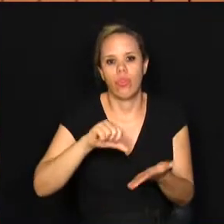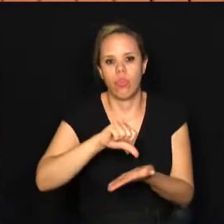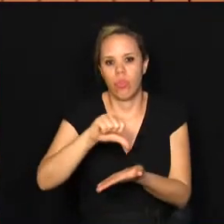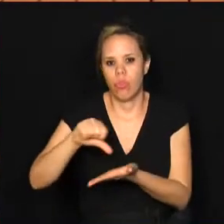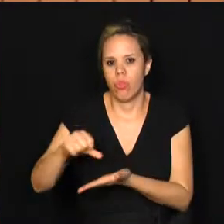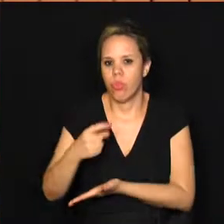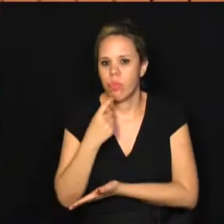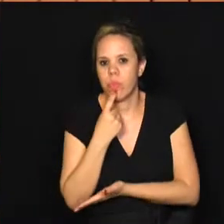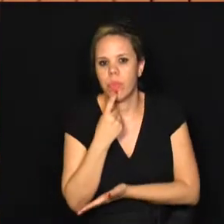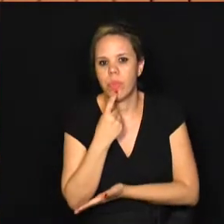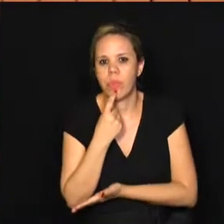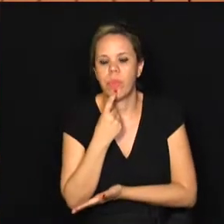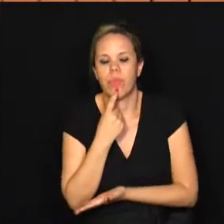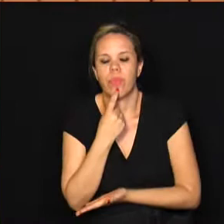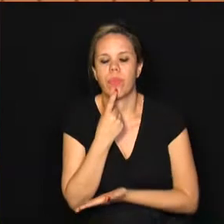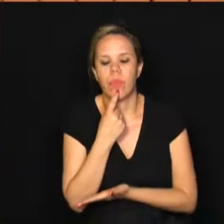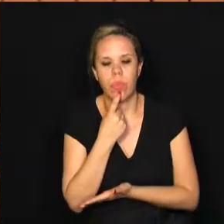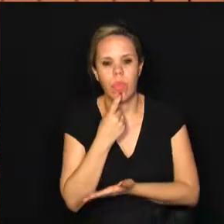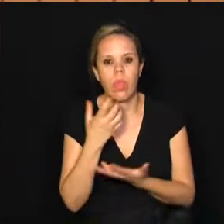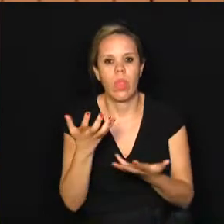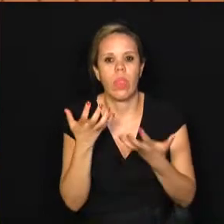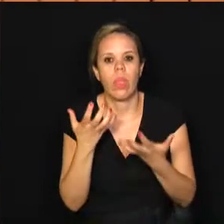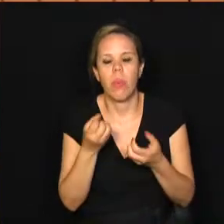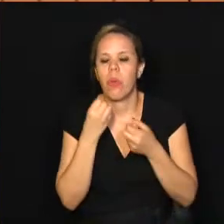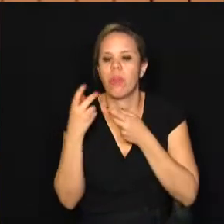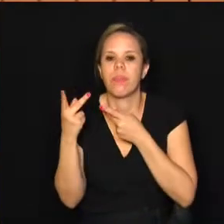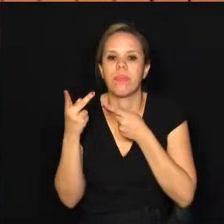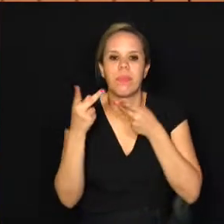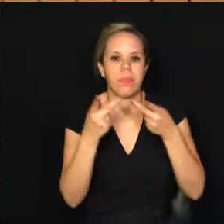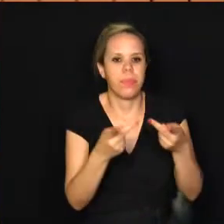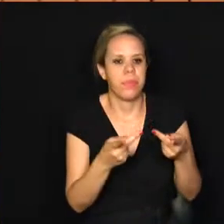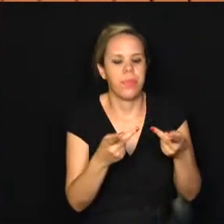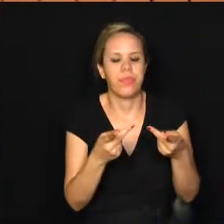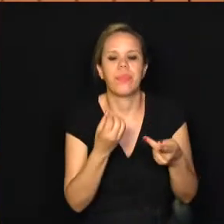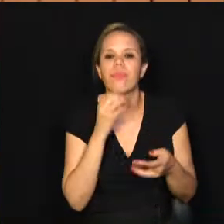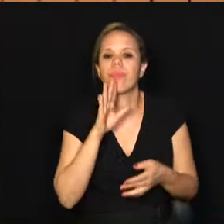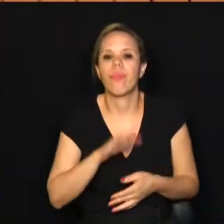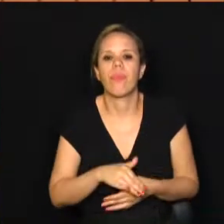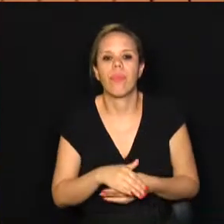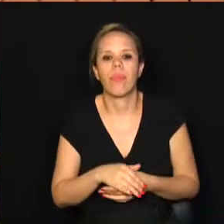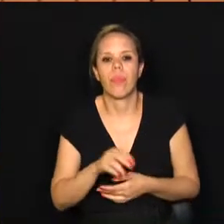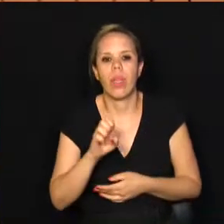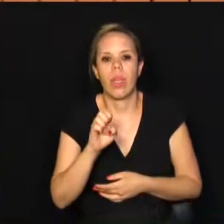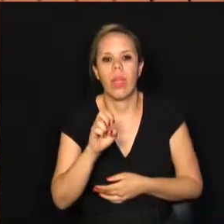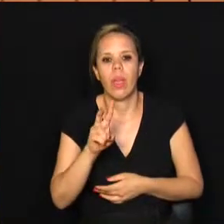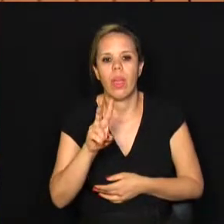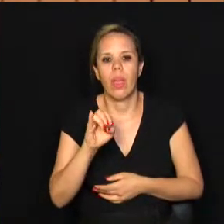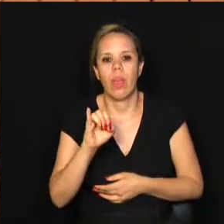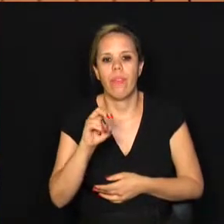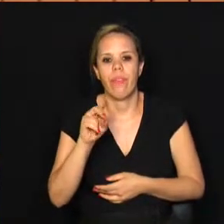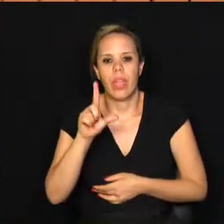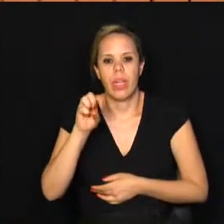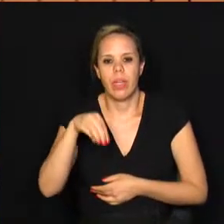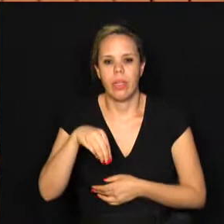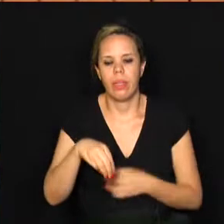de Campinas. Eu queria dar boas-vindas a ele. Boa tarde, Evelyn.